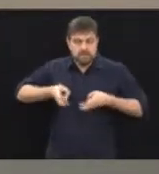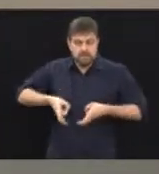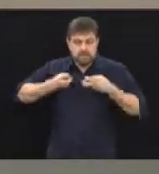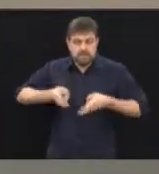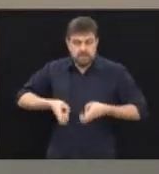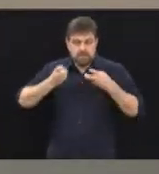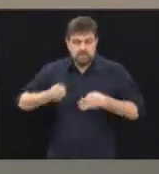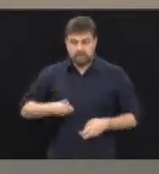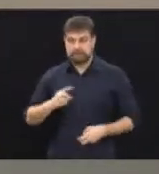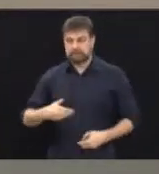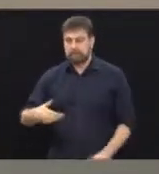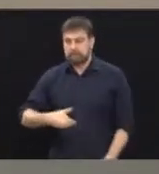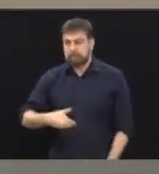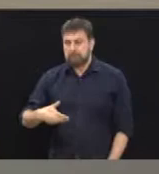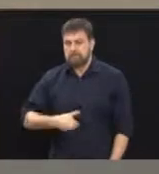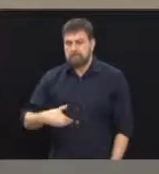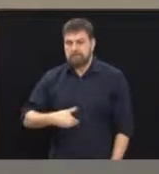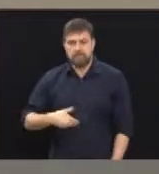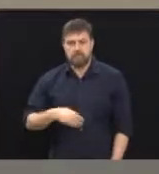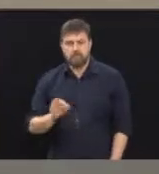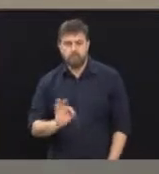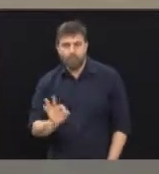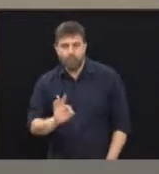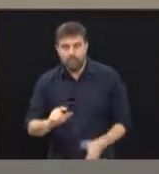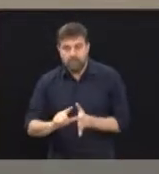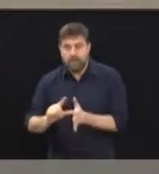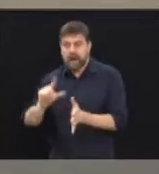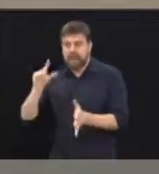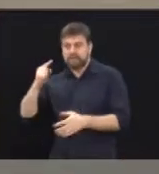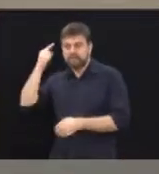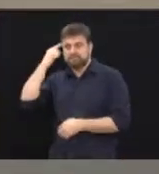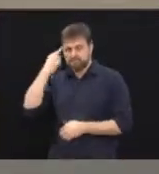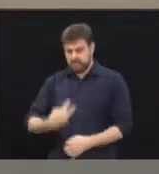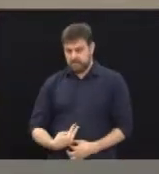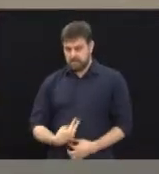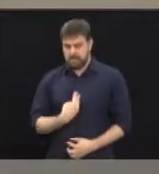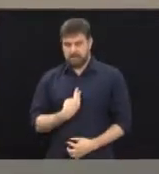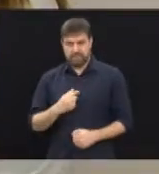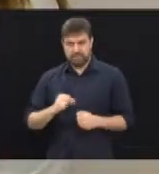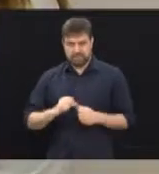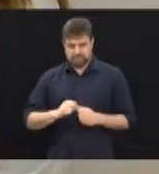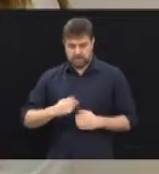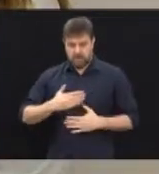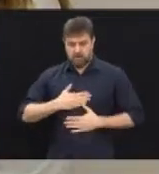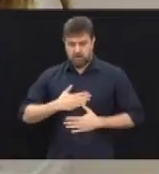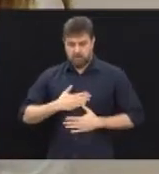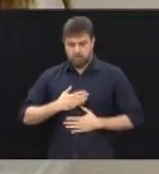de saciedade. Então, antes a gente achava que a cirurgia bariátrica era só uma questão de